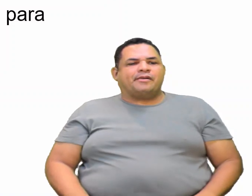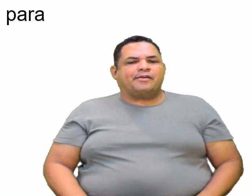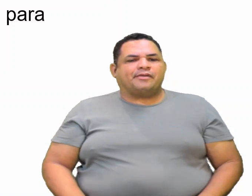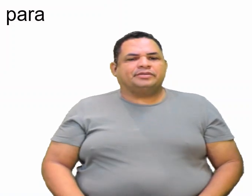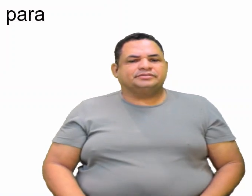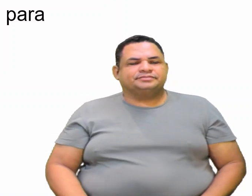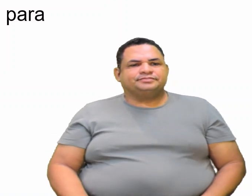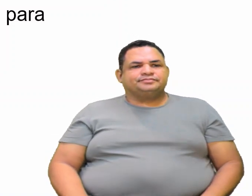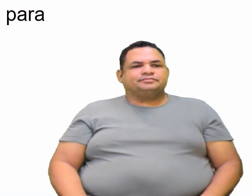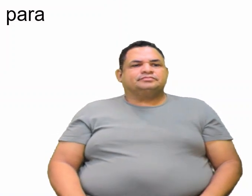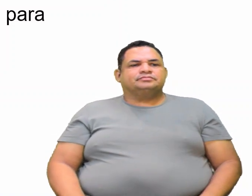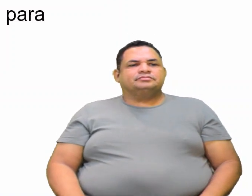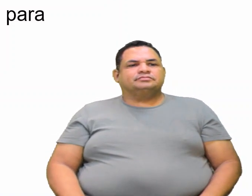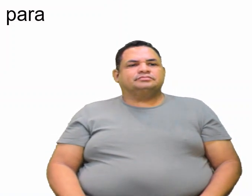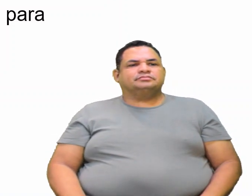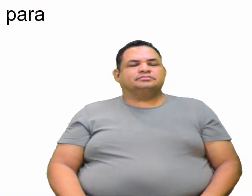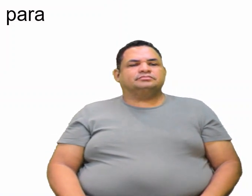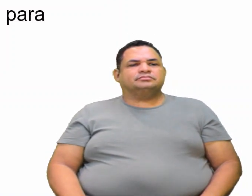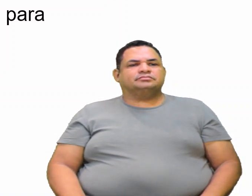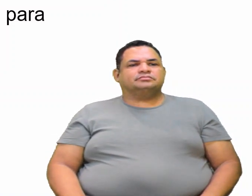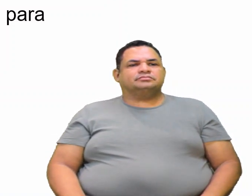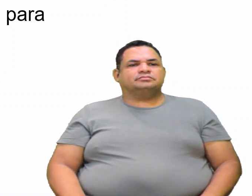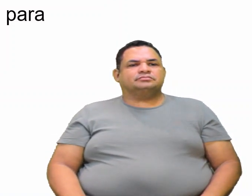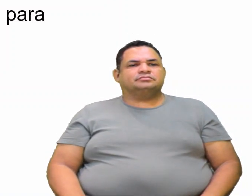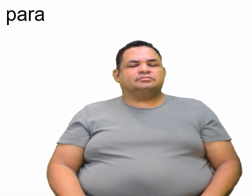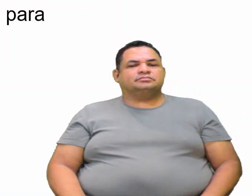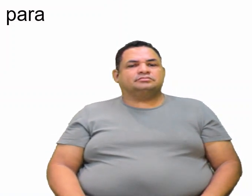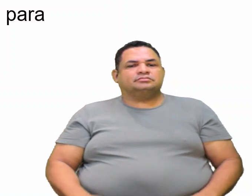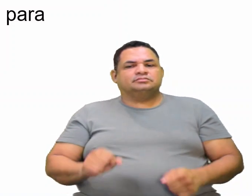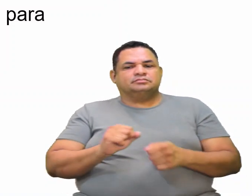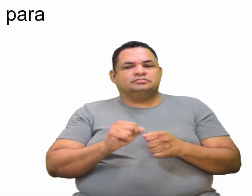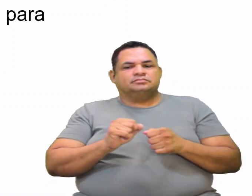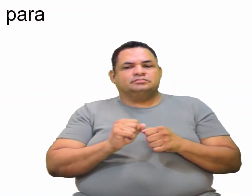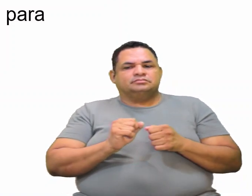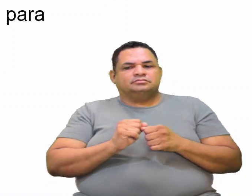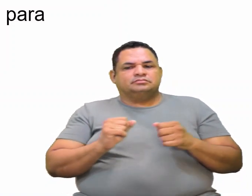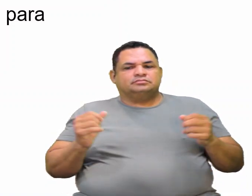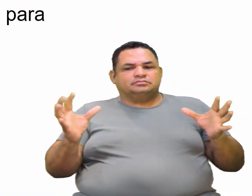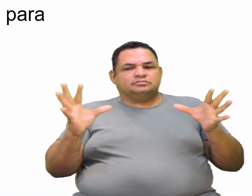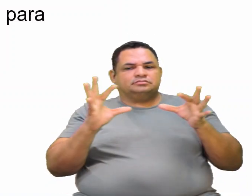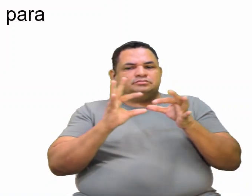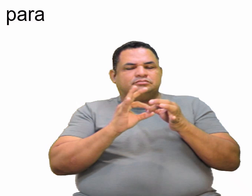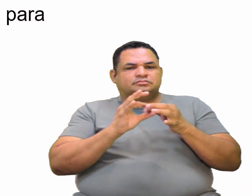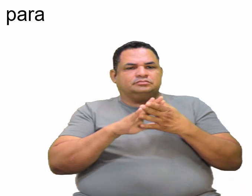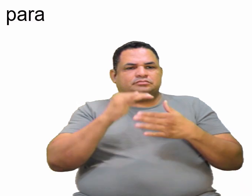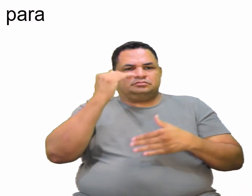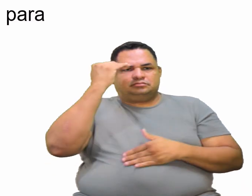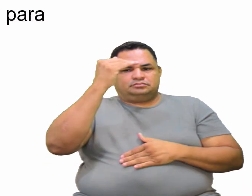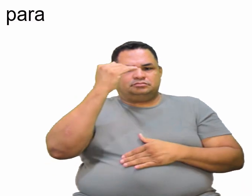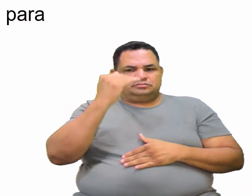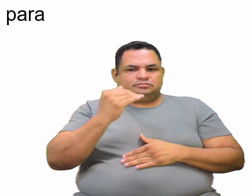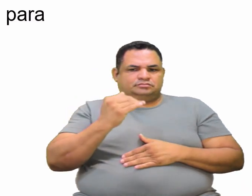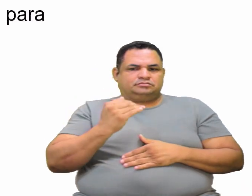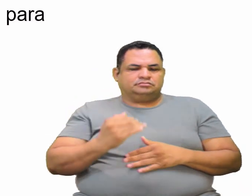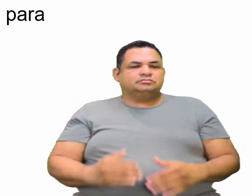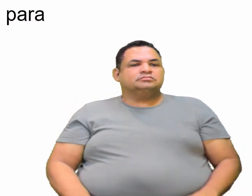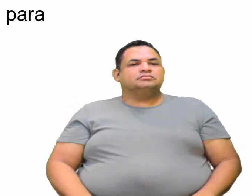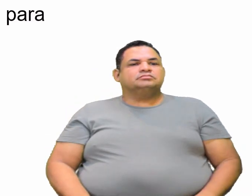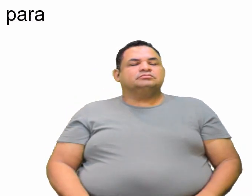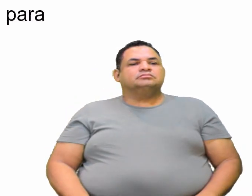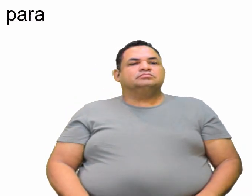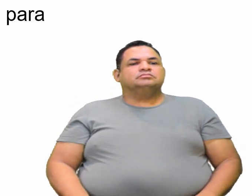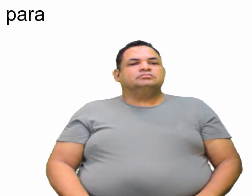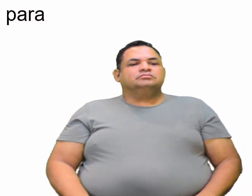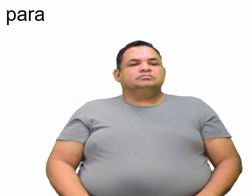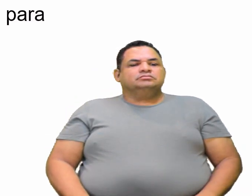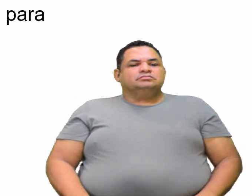essas frases e vamos fazer a associação correta, de cima para baixo. Então vamos ler, né?